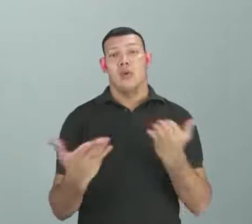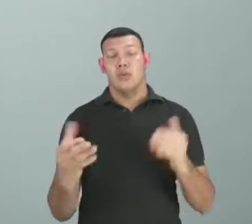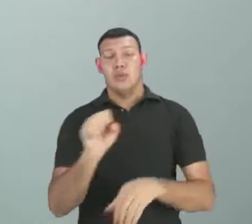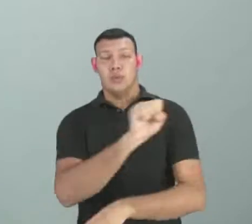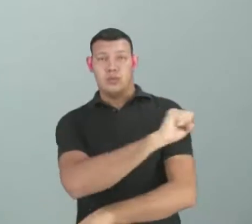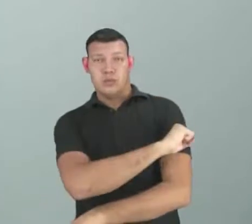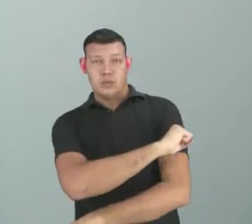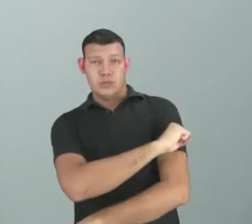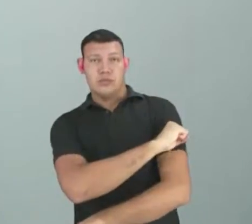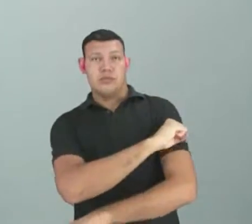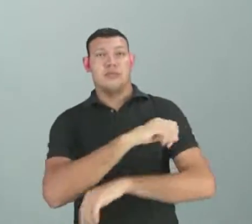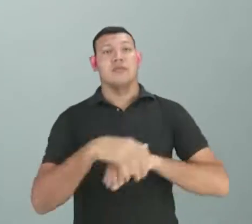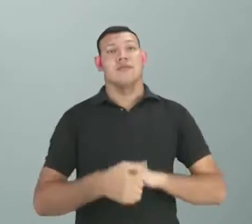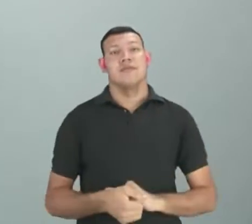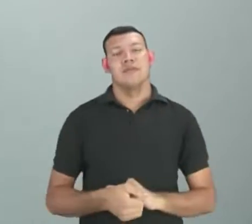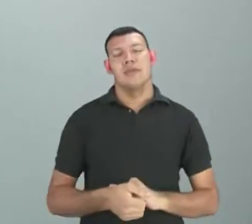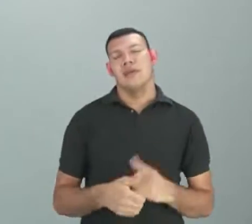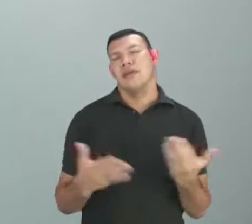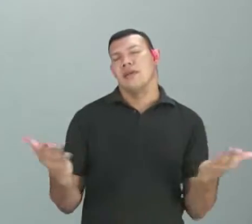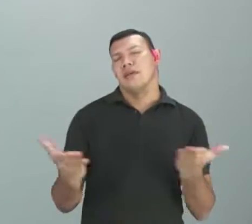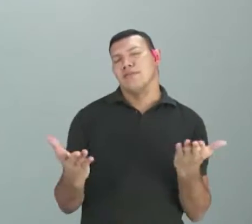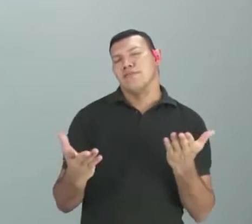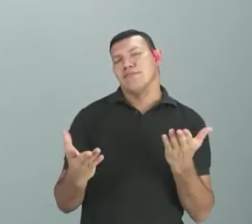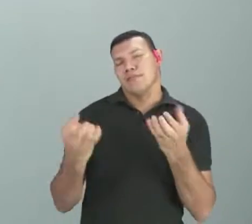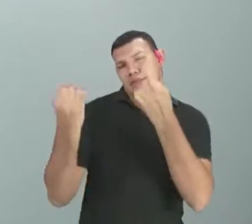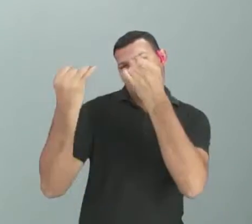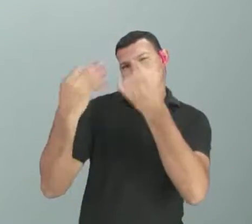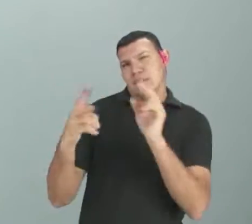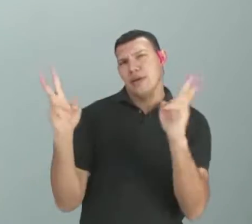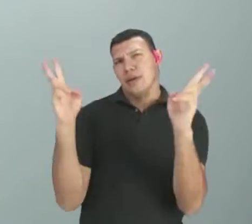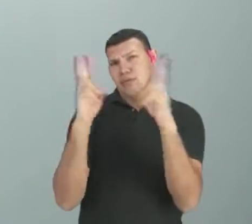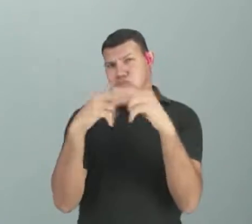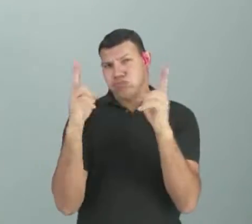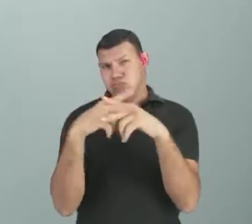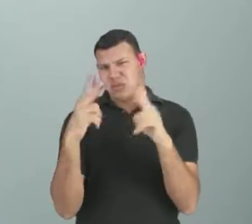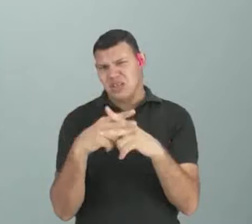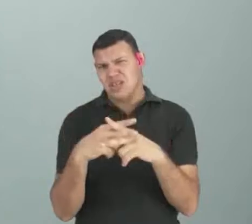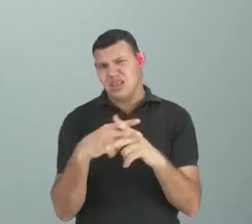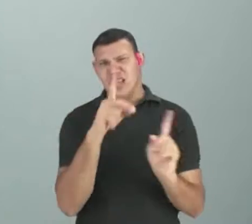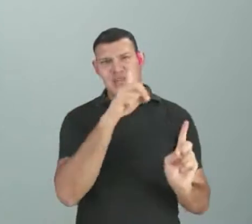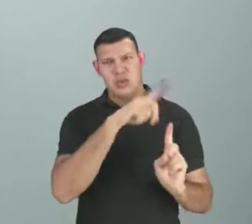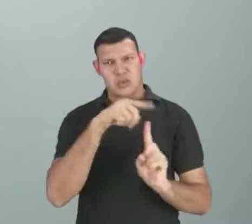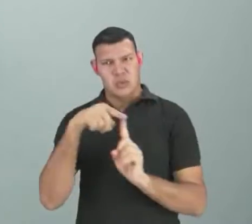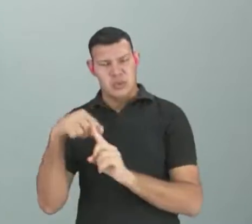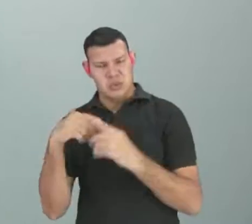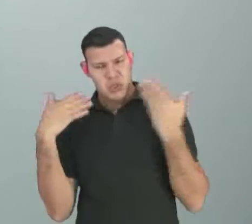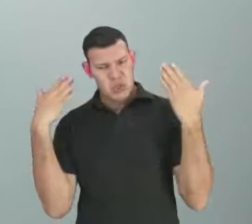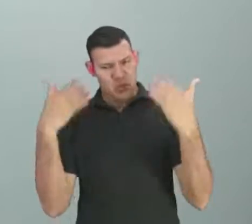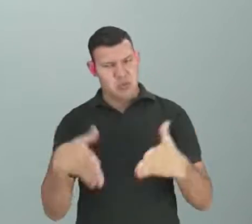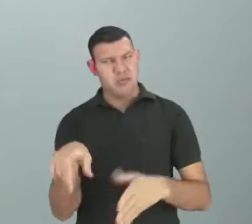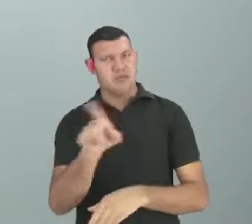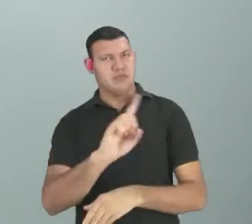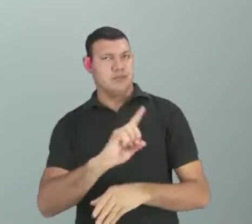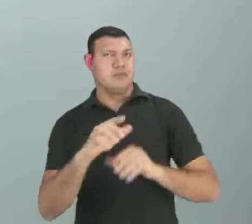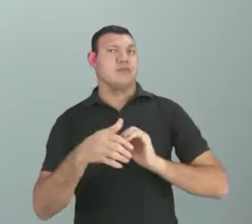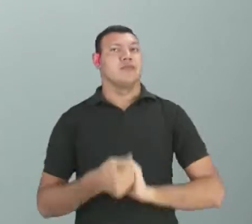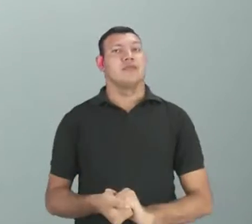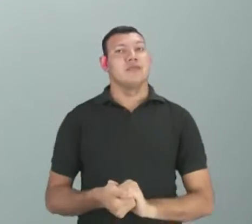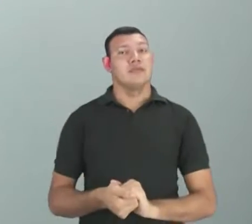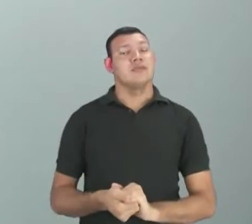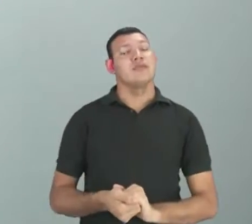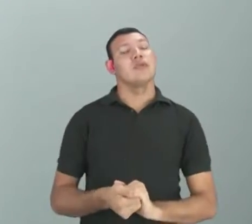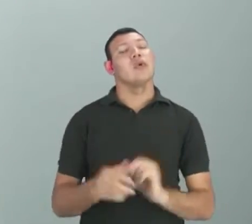vai falar sobre as lutas, mas vai ser um pouco diferente. Nós não vamos falar de nenhuma modalidade especificamente, nós vamos falar